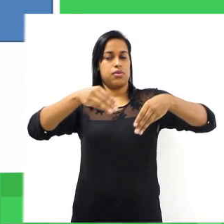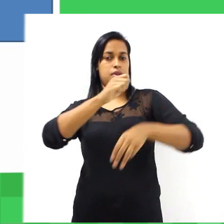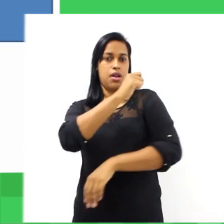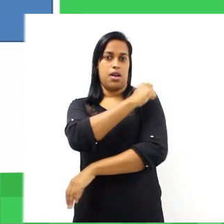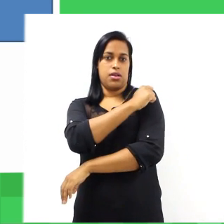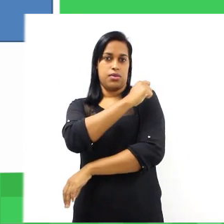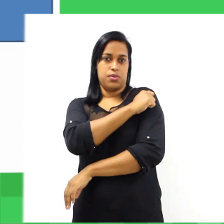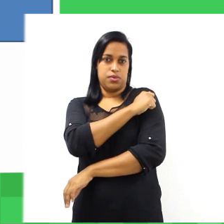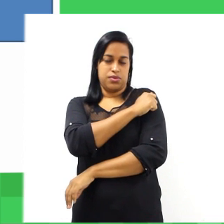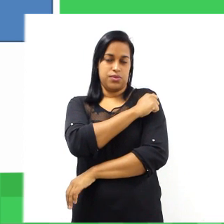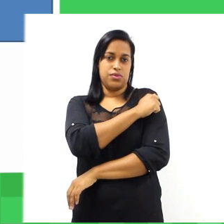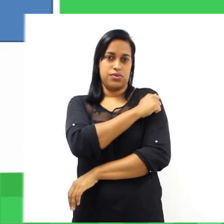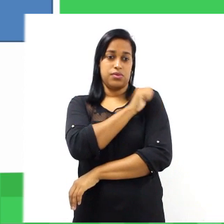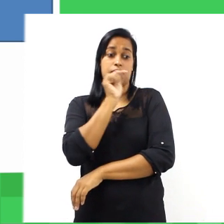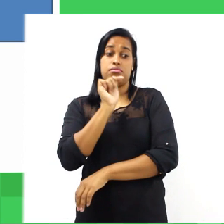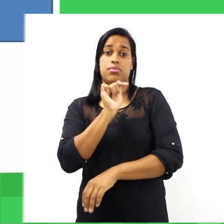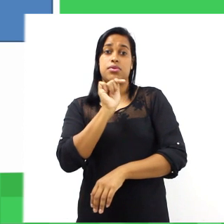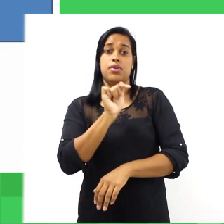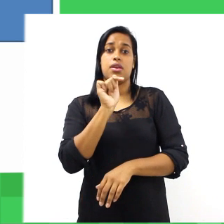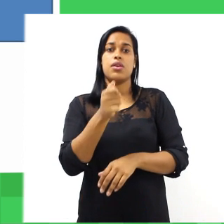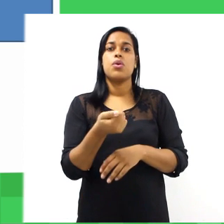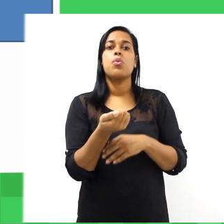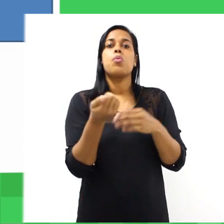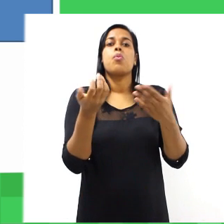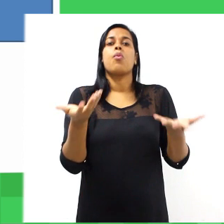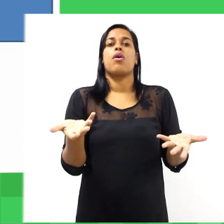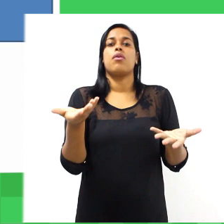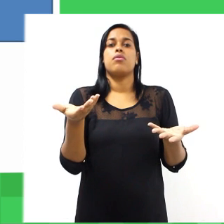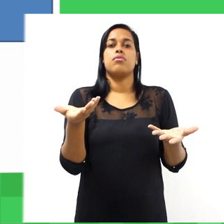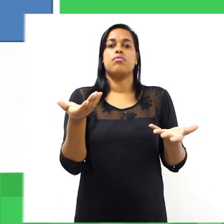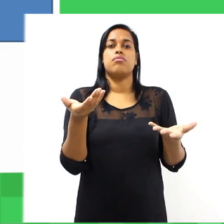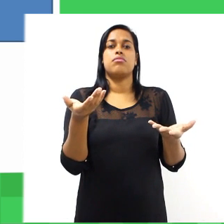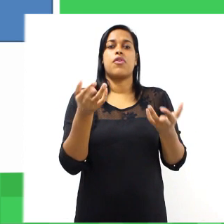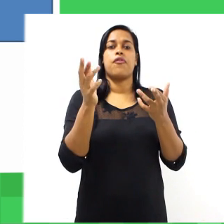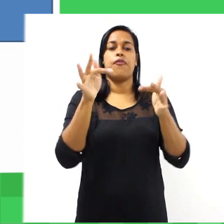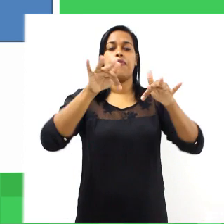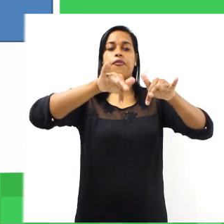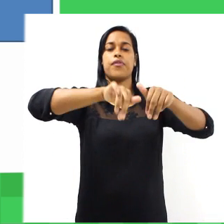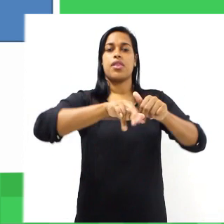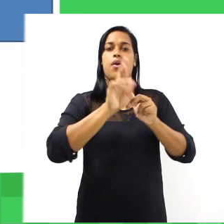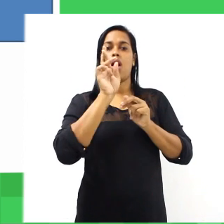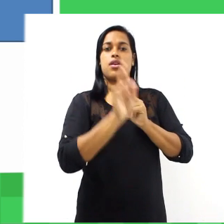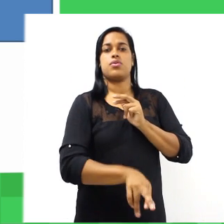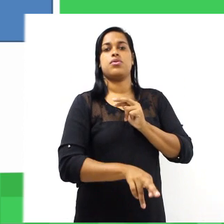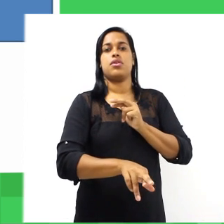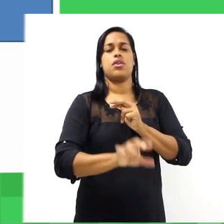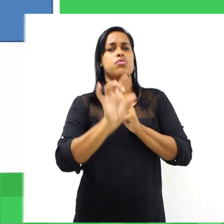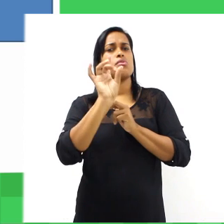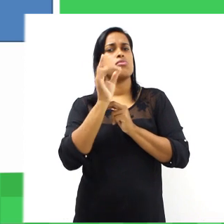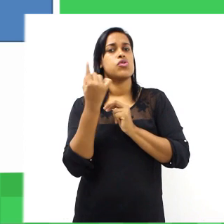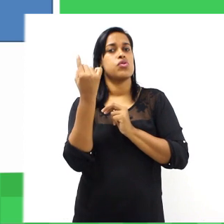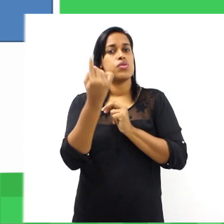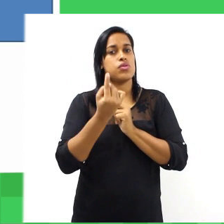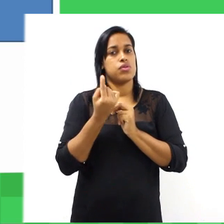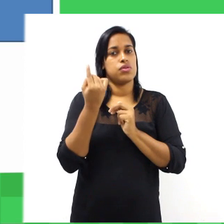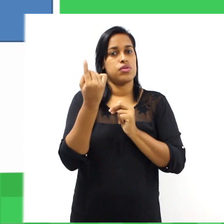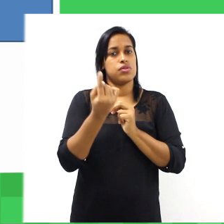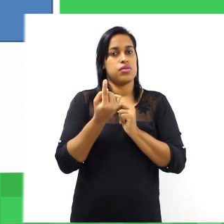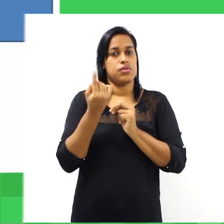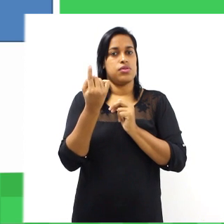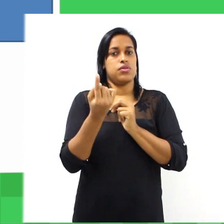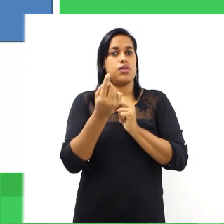alunos. E aí, qual será o resultado? O resultado será apenas